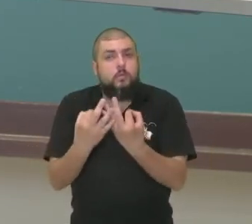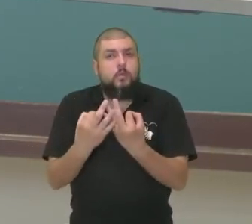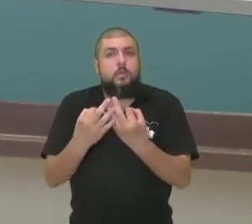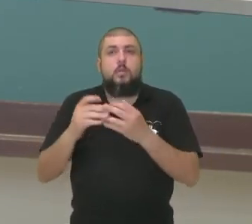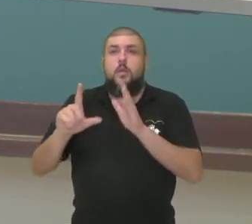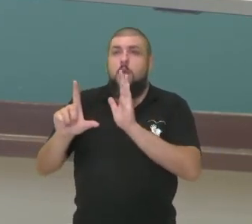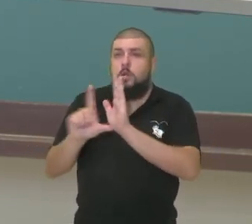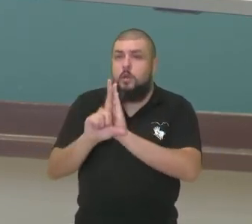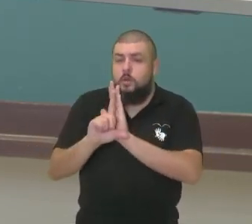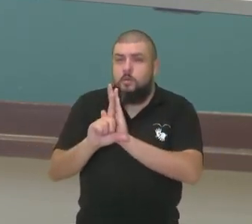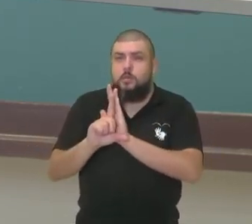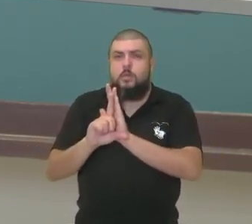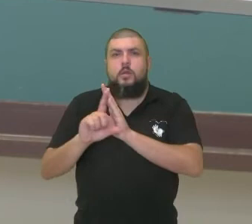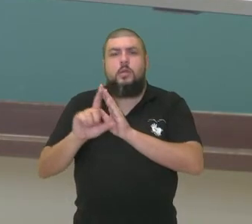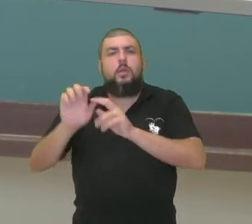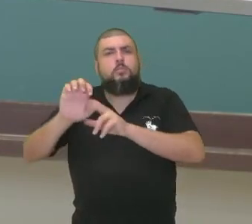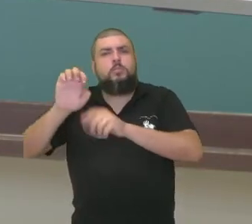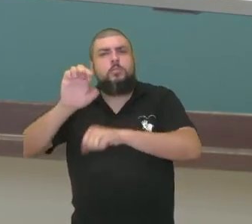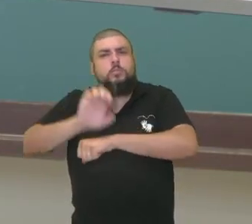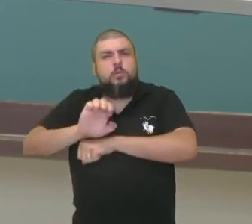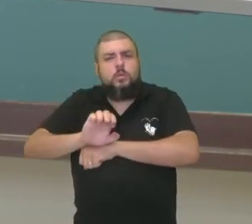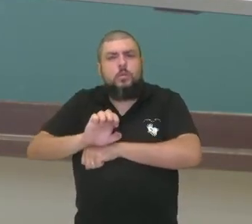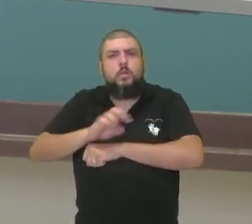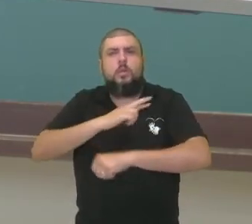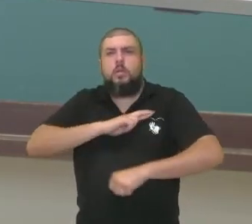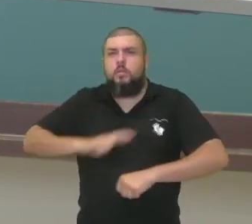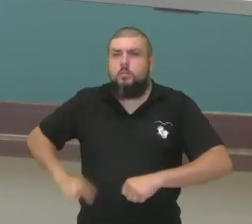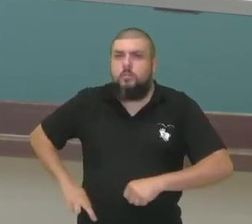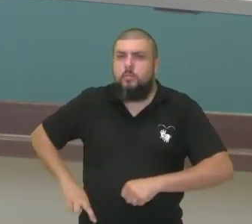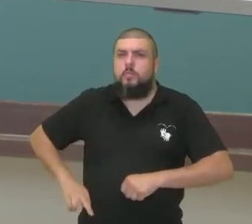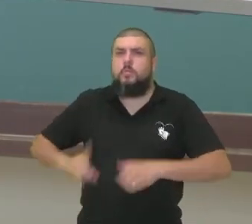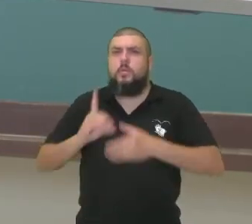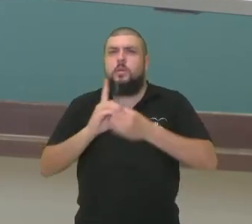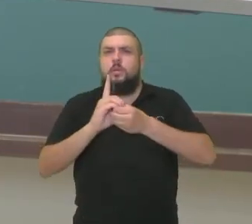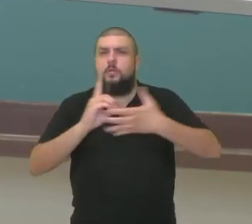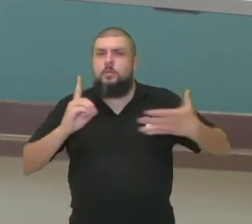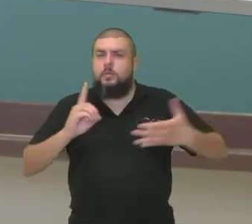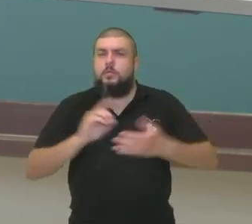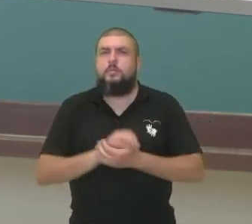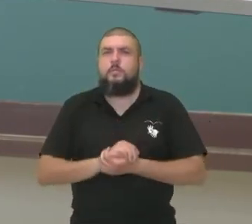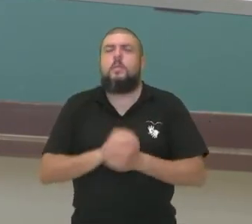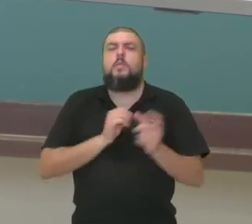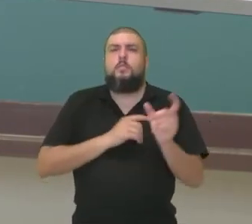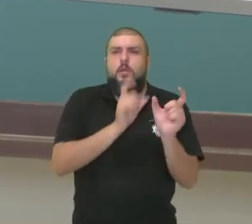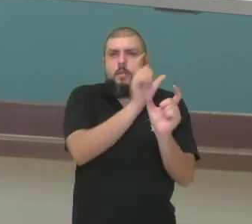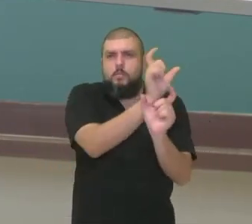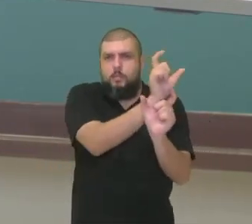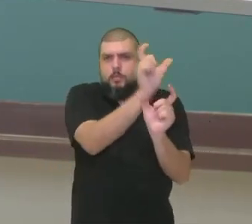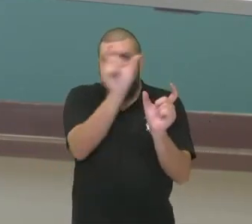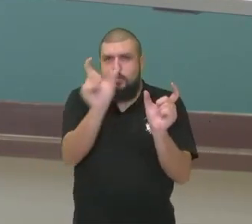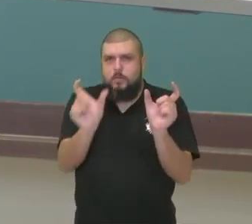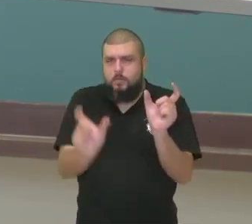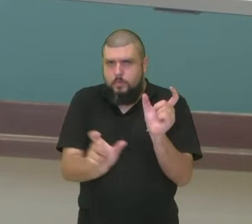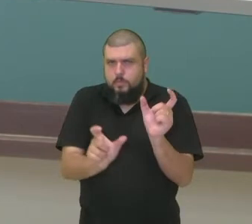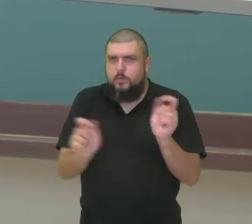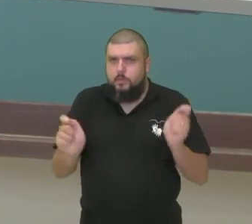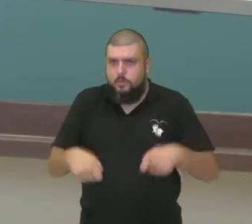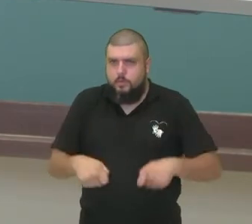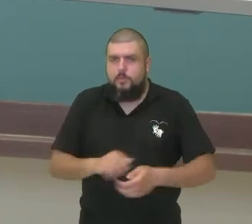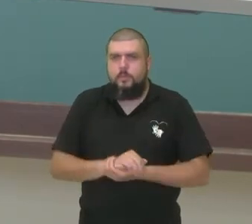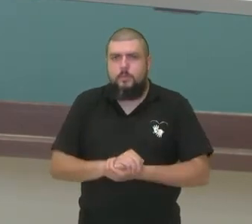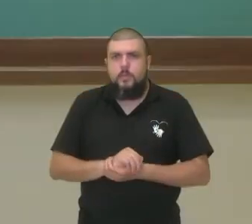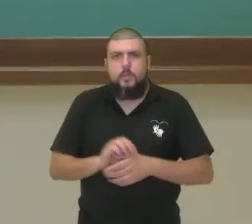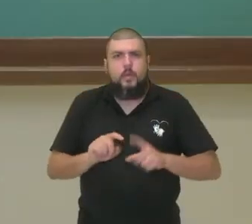leis, Estado, república, democracia, são todas as palavras que poderiam aí estar no seu mapa mental. Mas mais